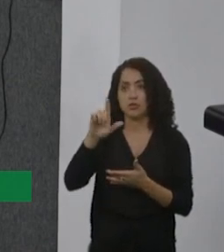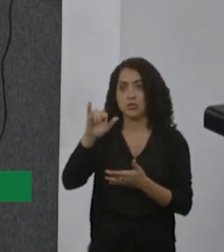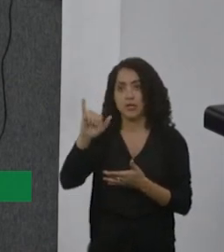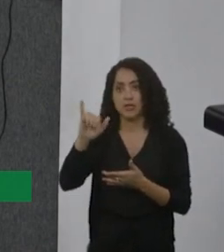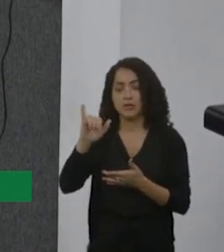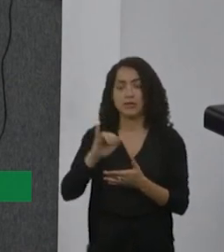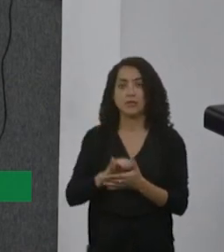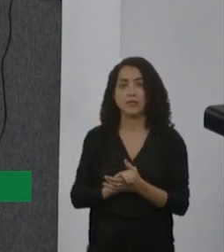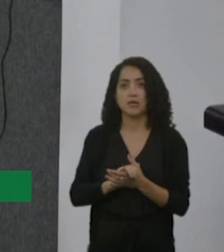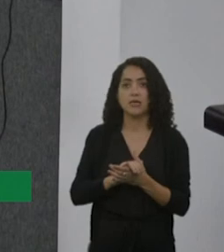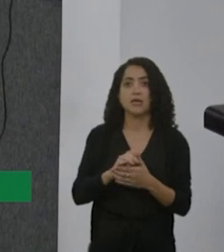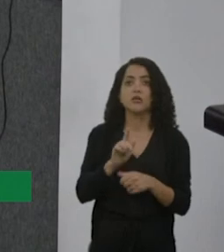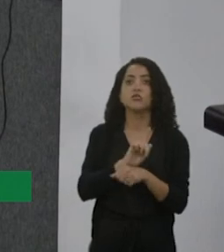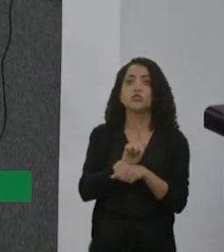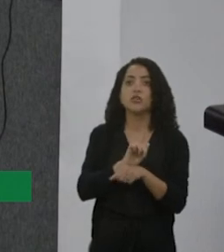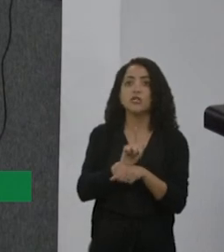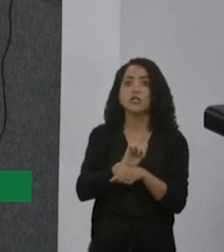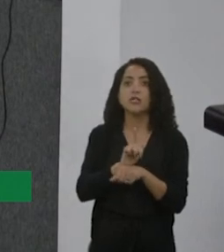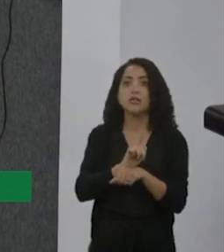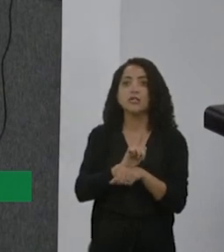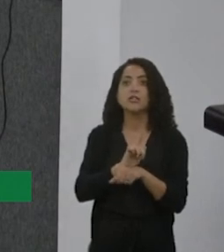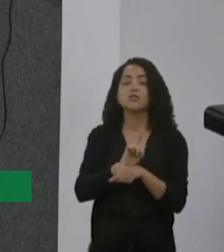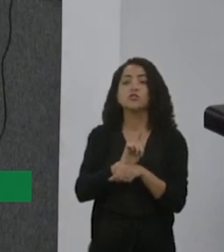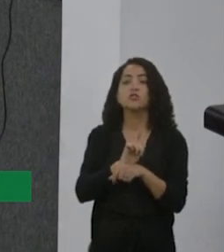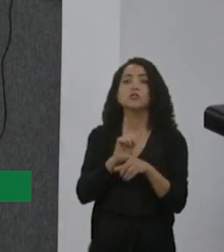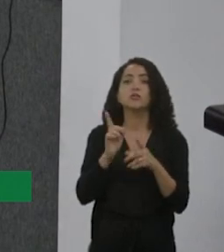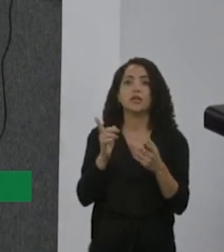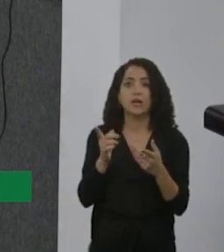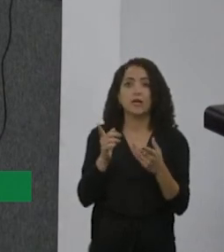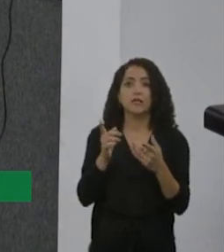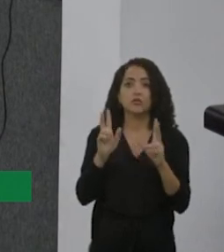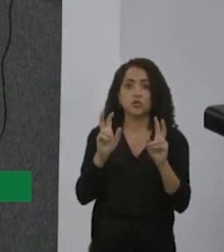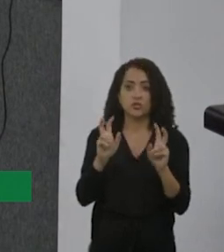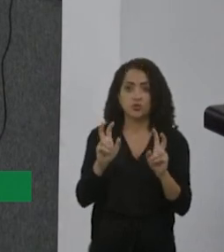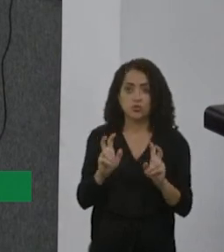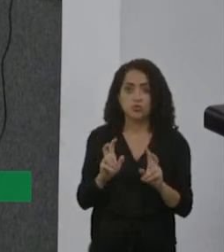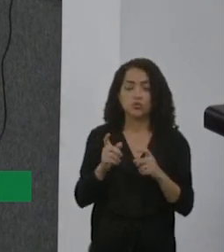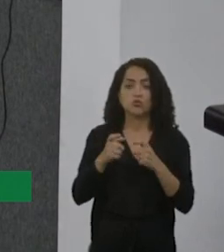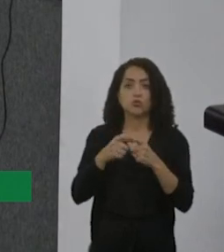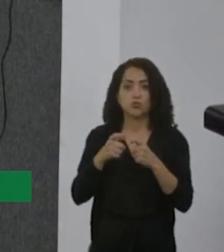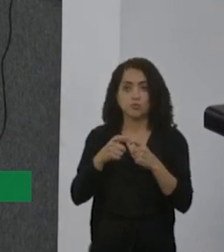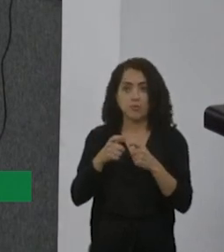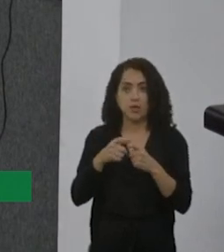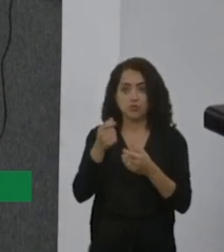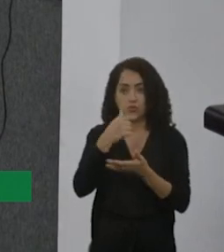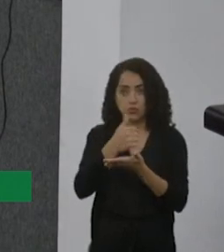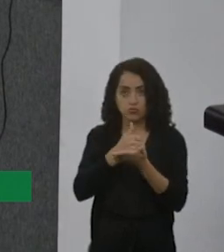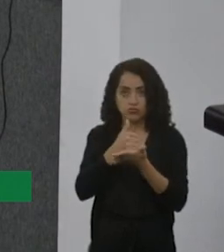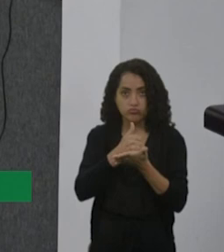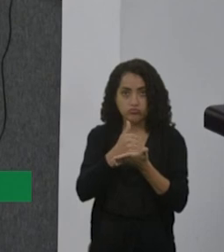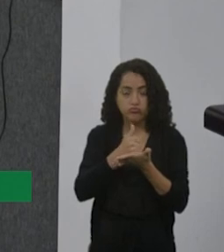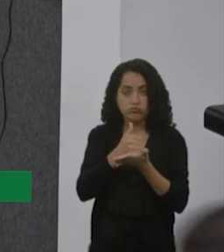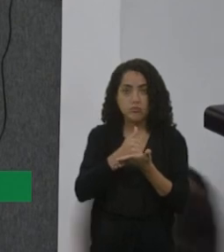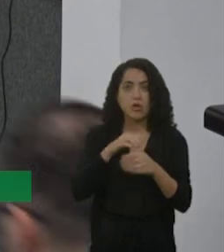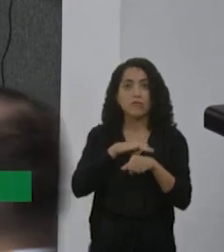Pacelli, que é gerente de assuntos médicos da PTC Farmacêutica, vai conversar um pouco com a gente